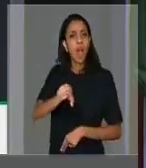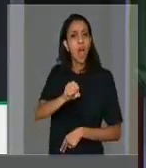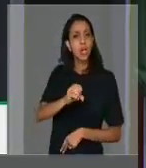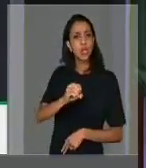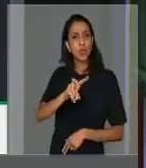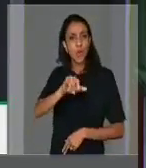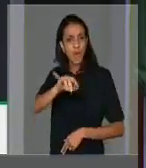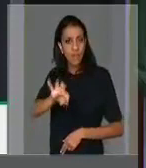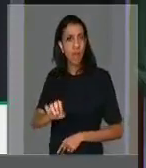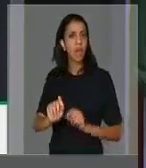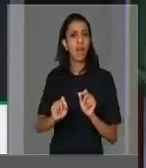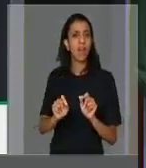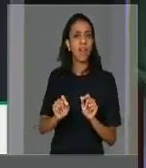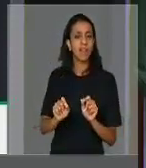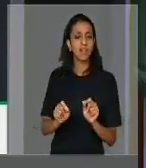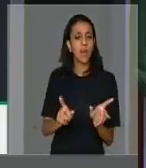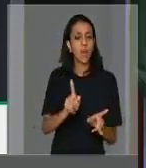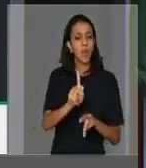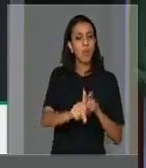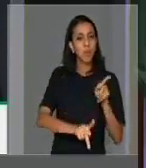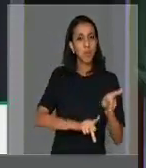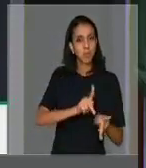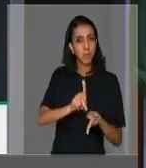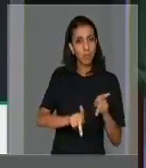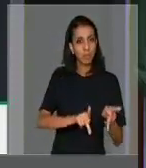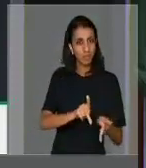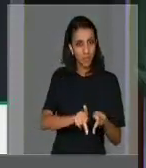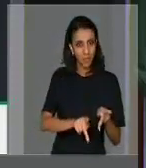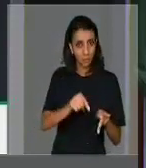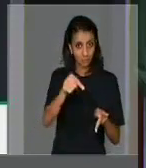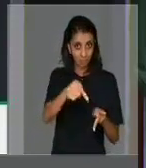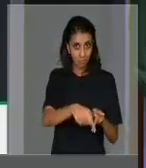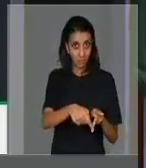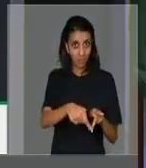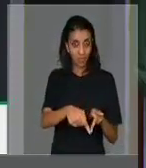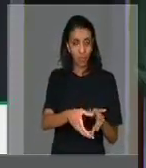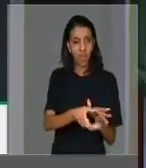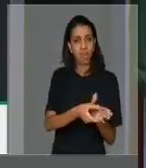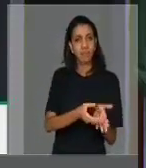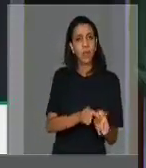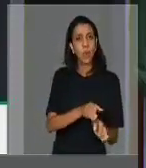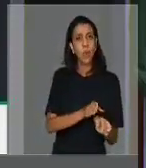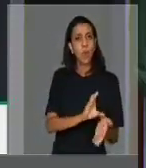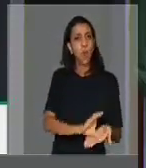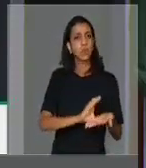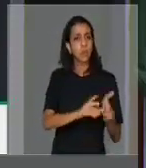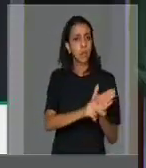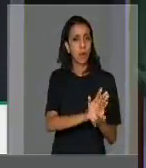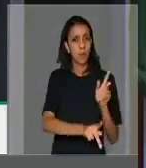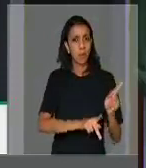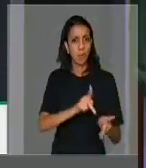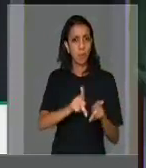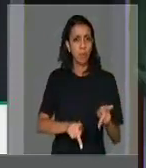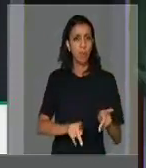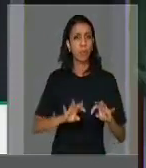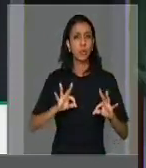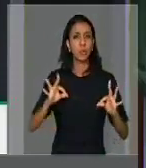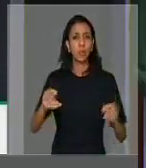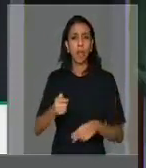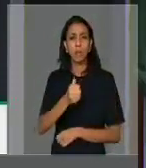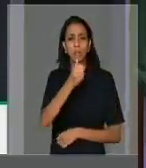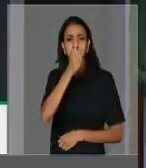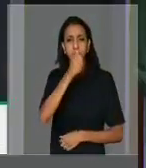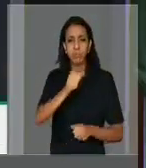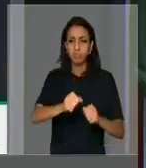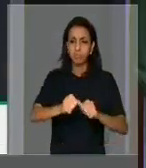num conselho popular, repleto no plenário e nas galerias. Galerias